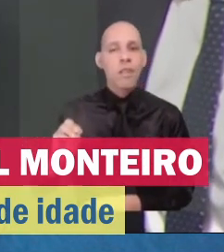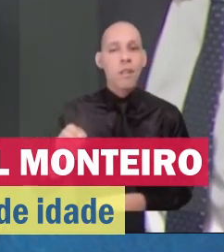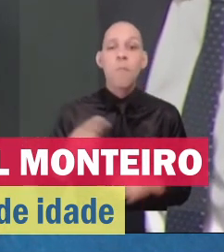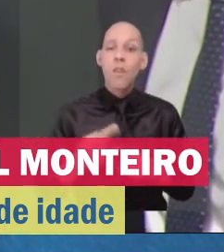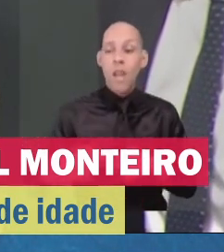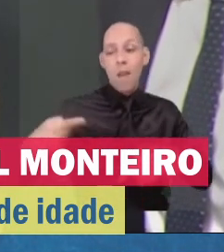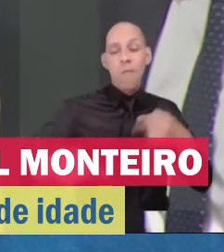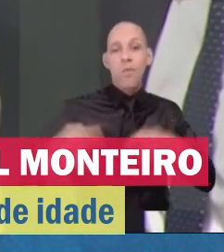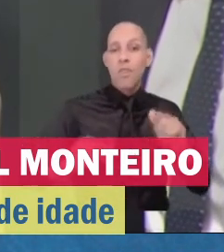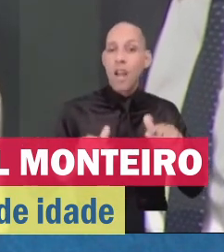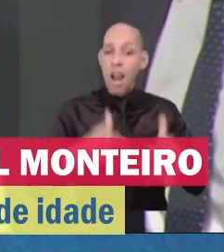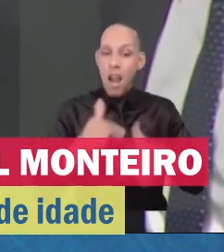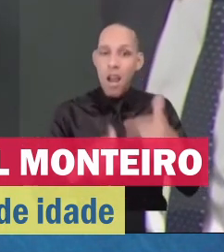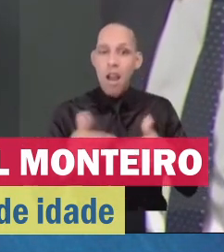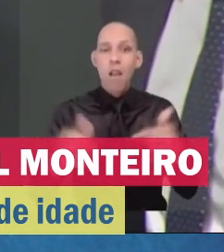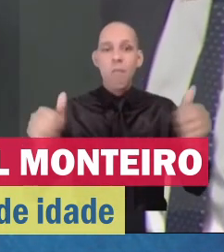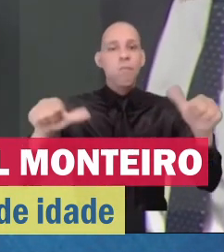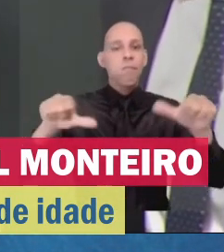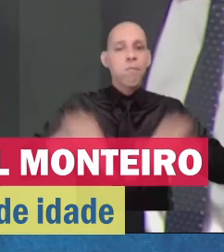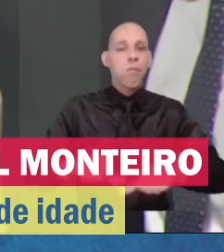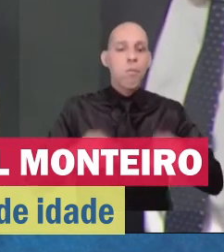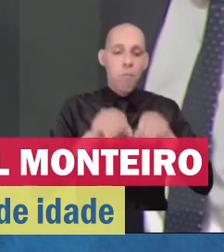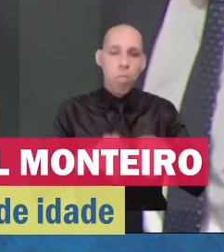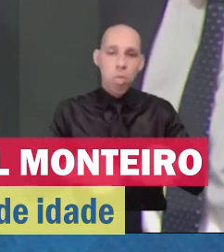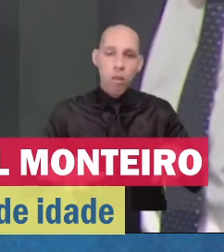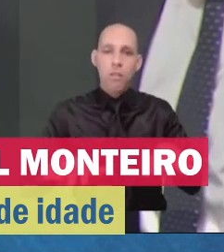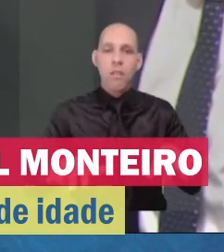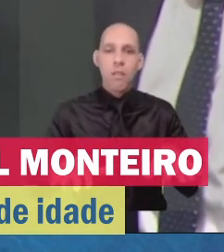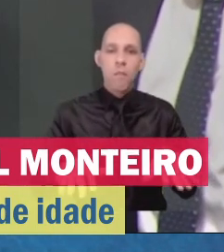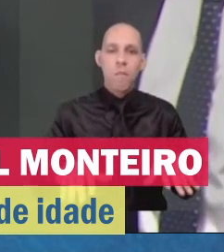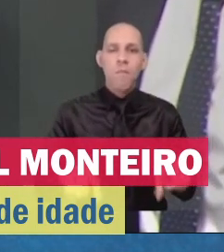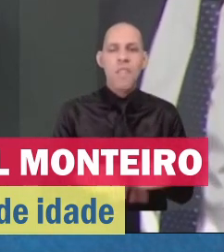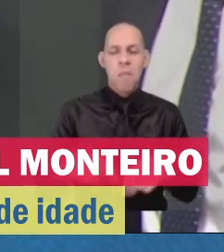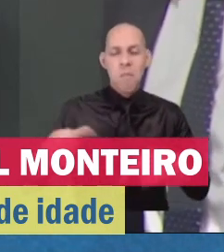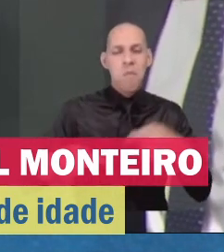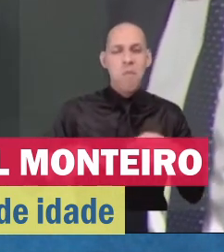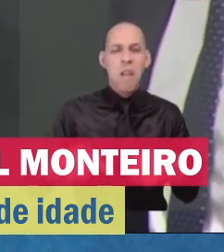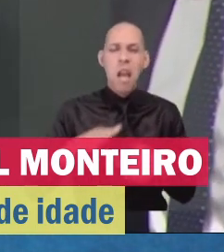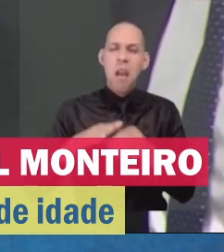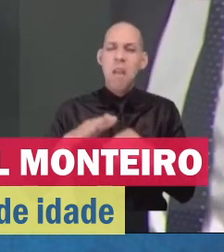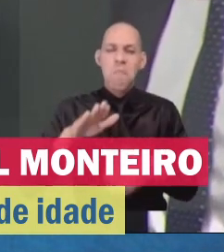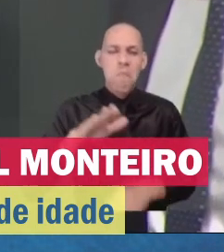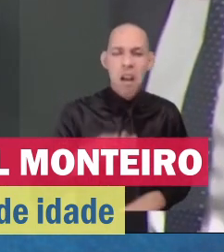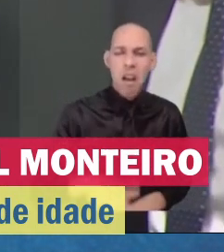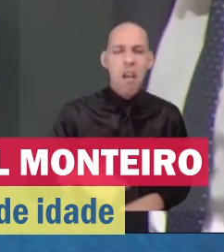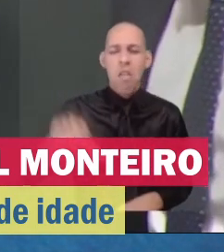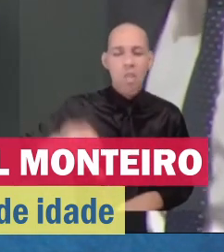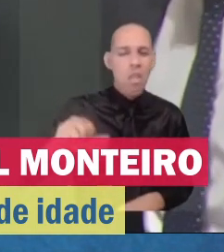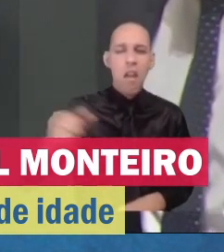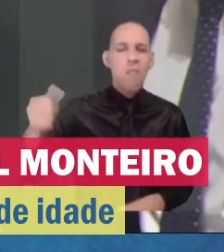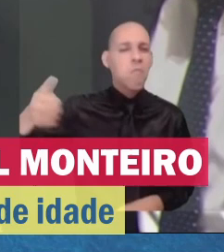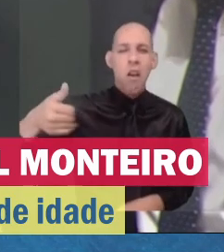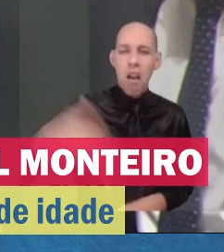é degeneração da política em politicagem baixa, manipuladora e